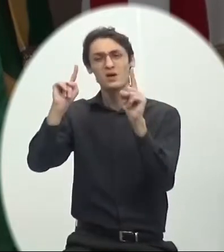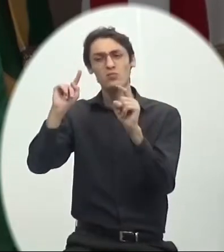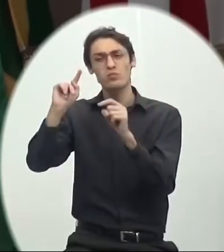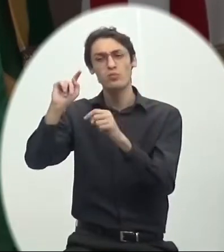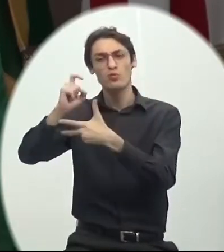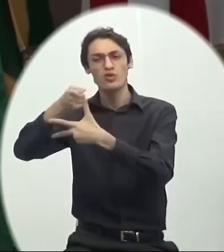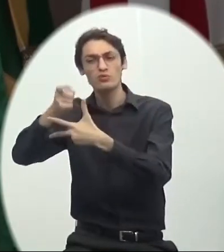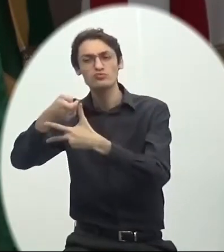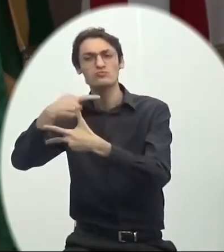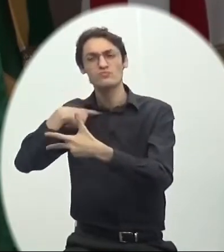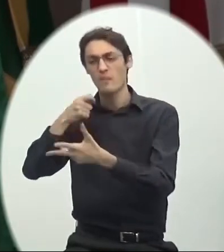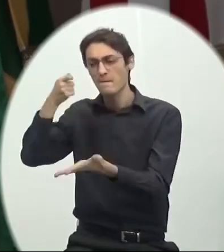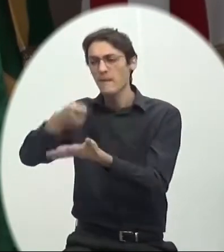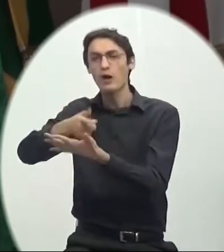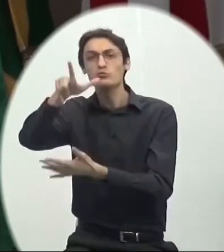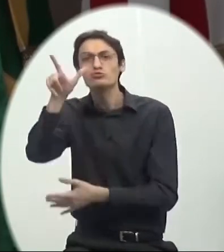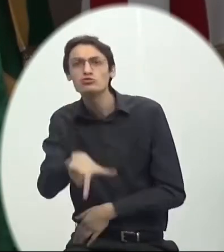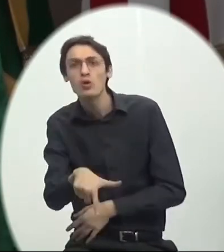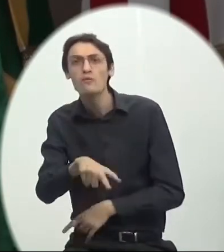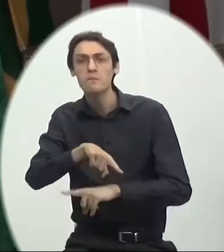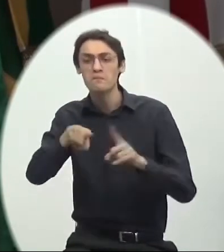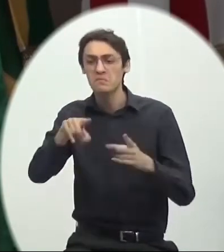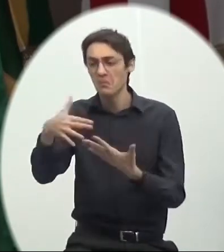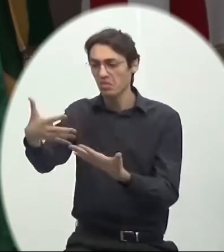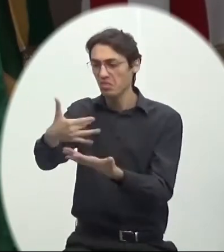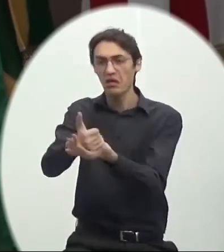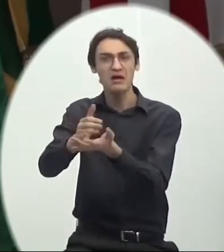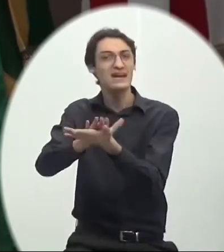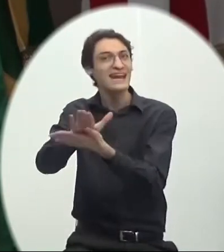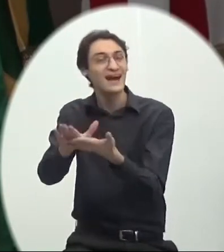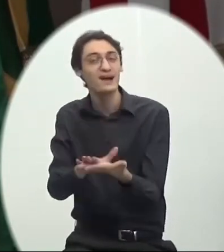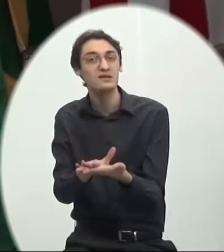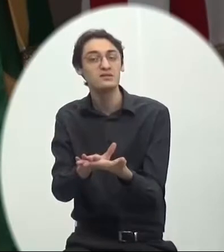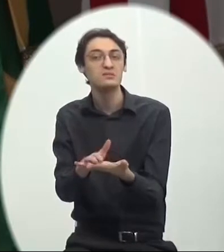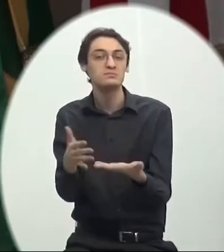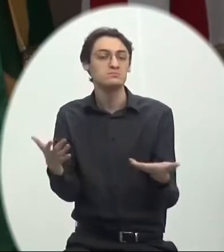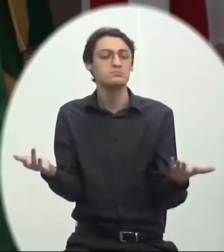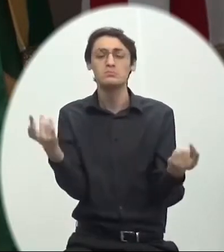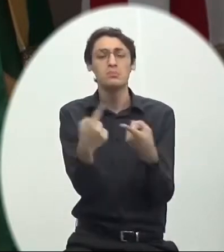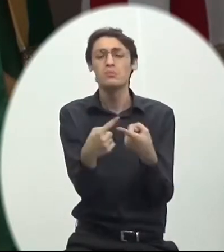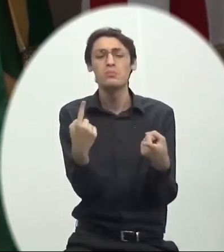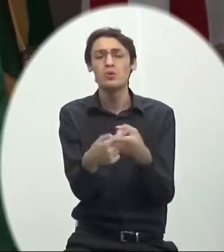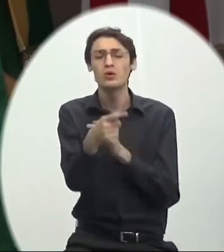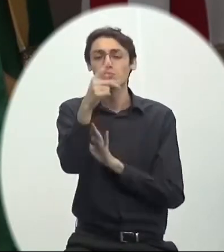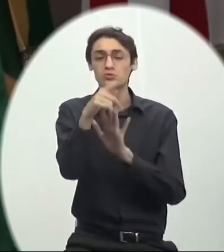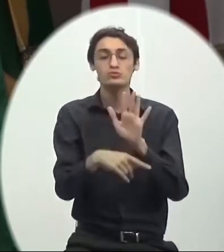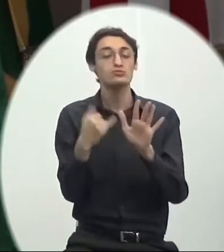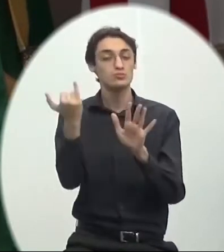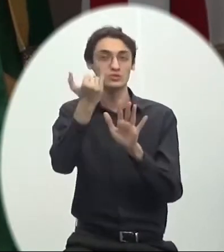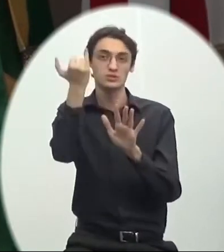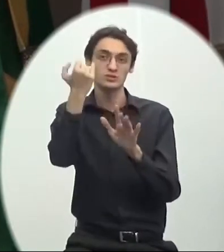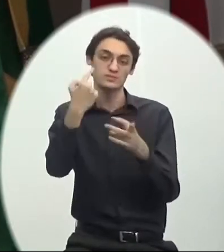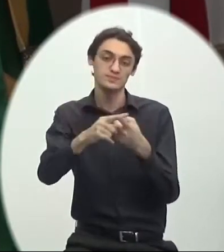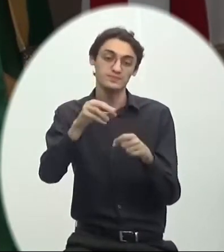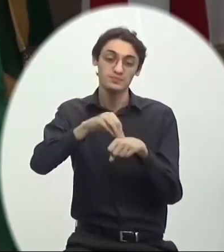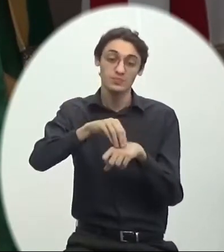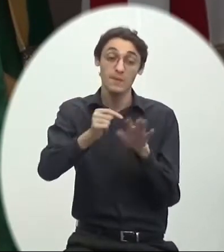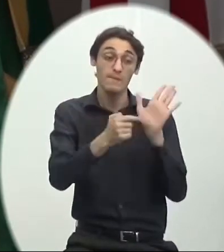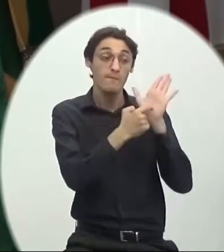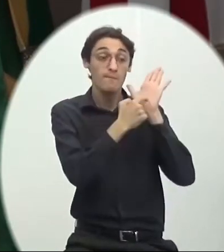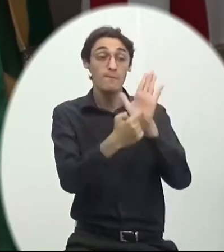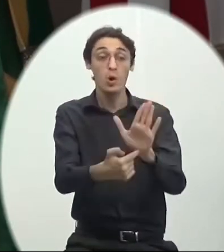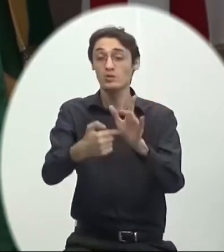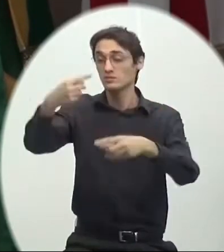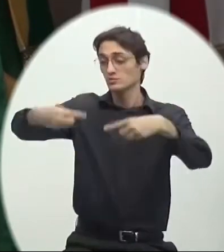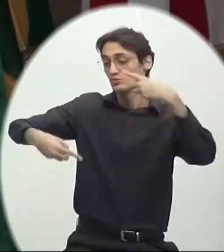não presta serviço nenhum. Então, repito, por que que esse projeto é interessante? Porque ele põe em discussão